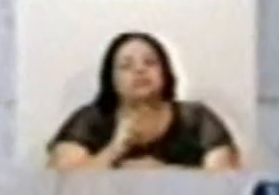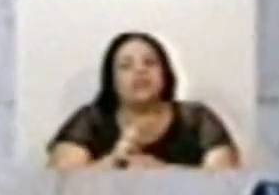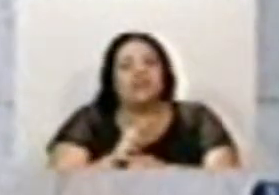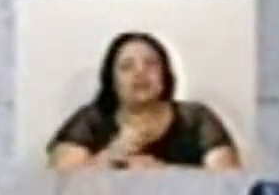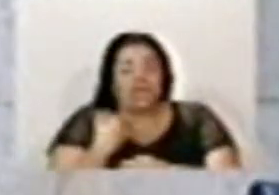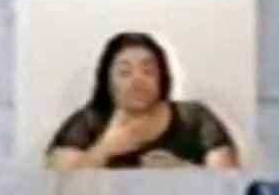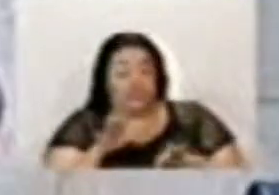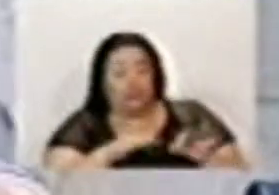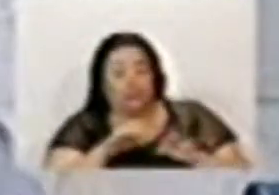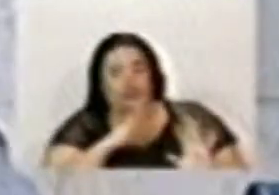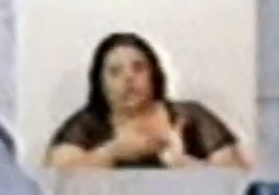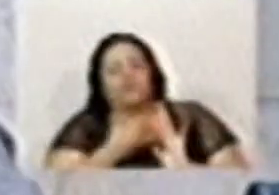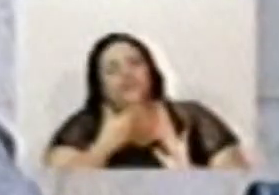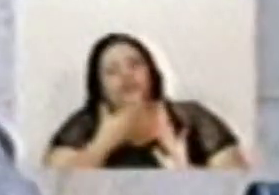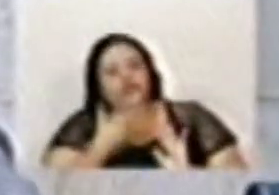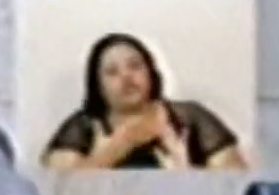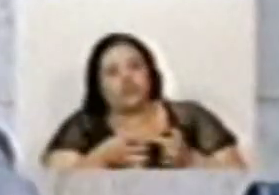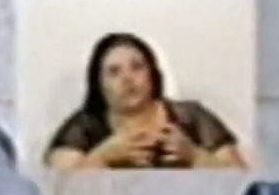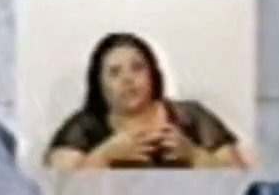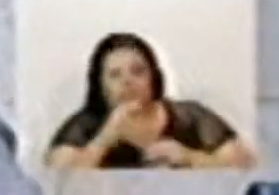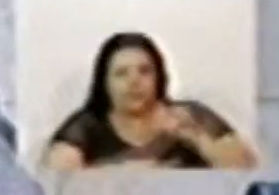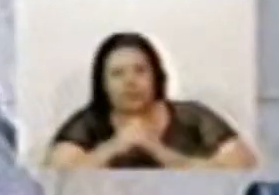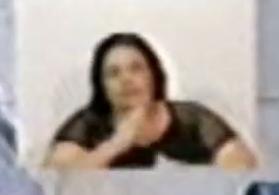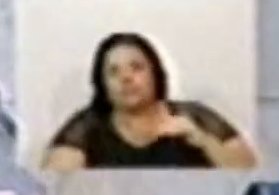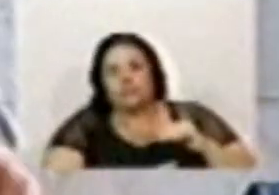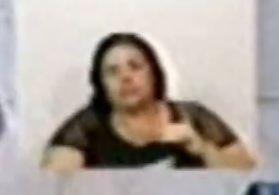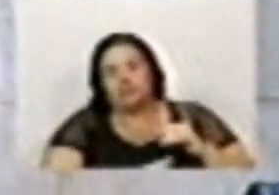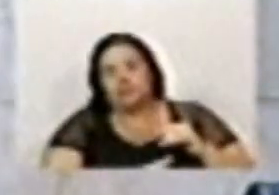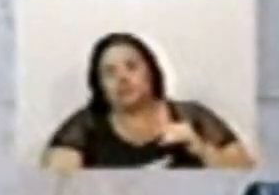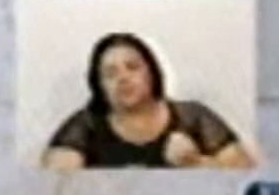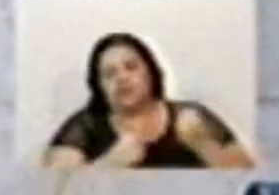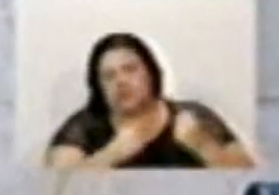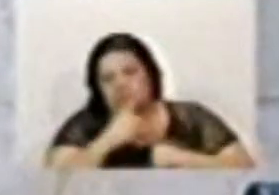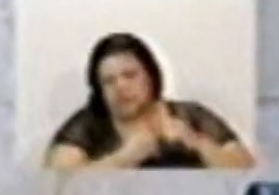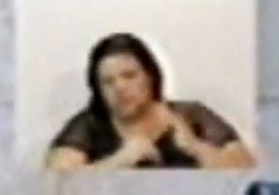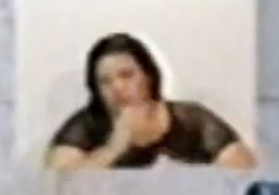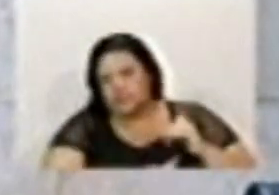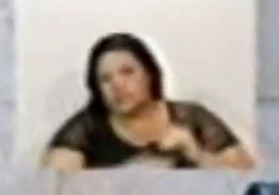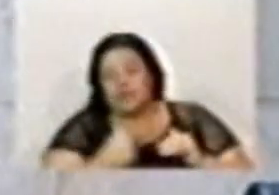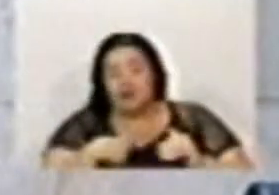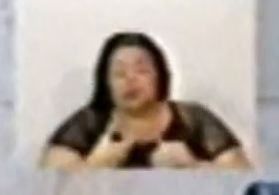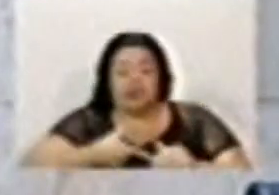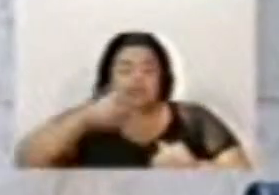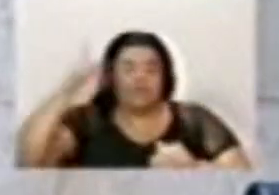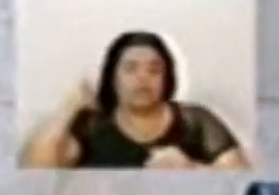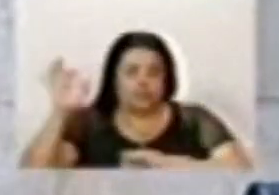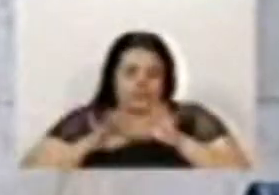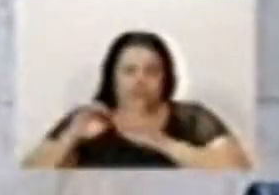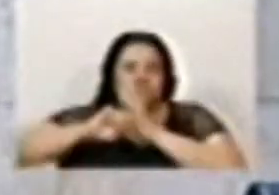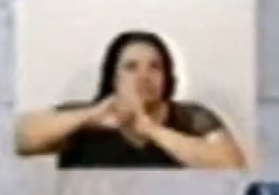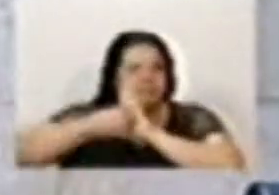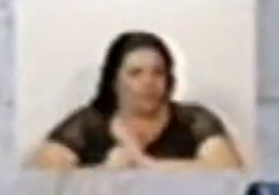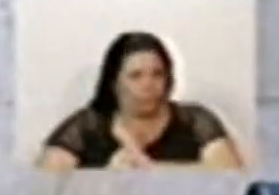eu espero, sinceramente, corrigimos todos os pedidos que o Poder Executivo fez. Inclusive, eu tinha feito